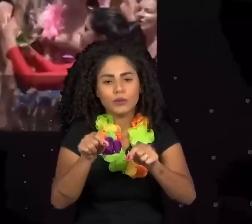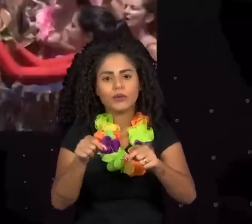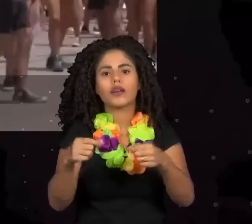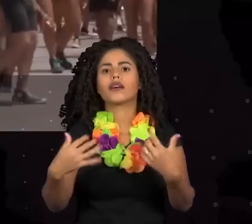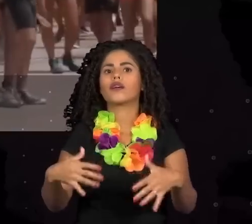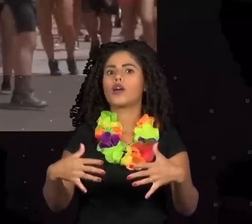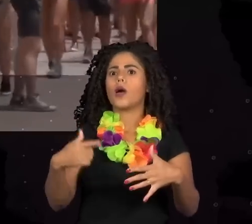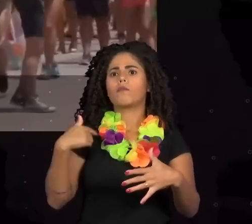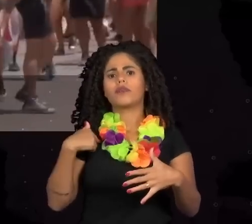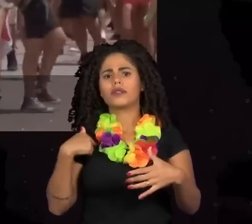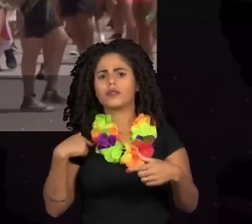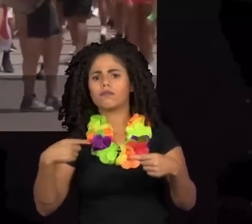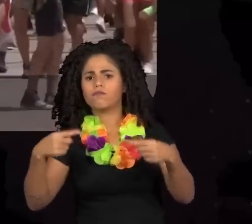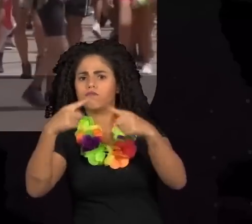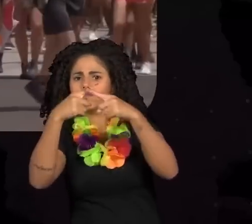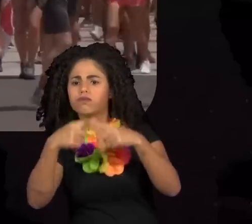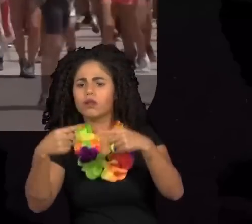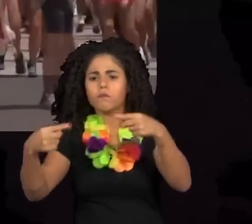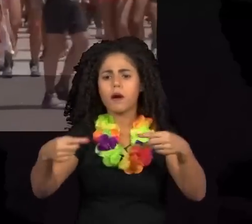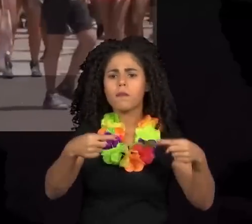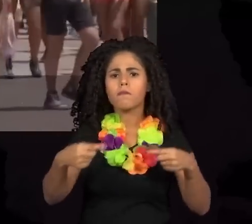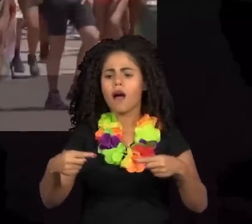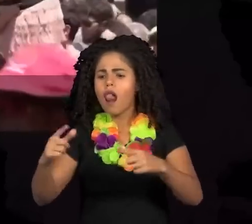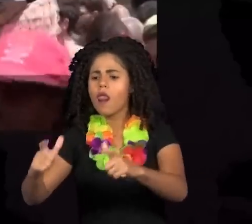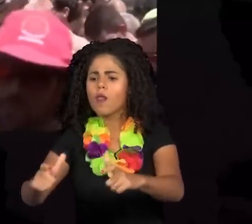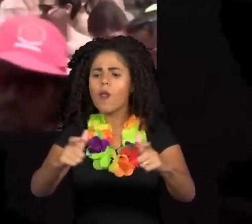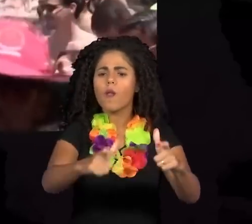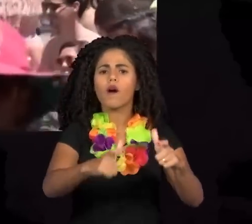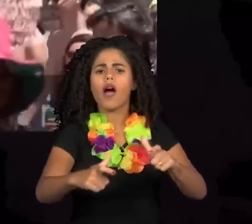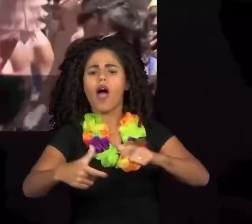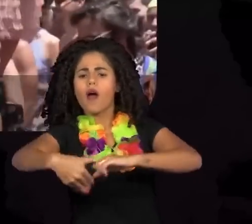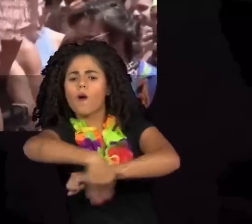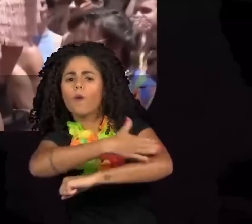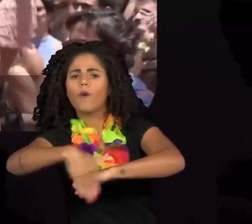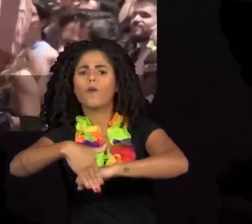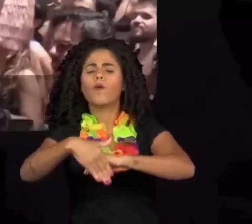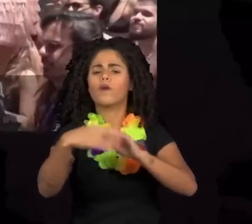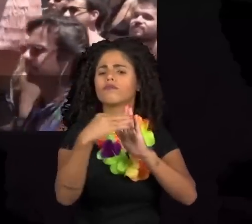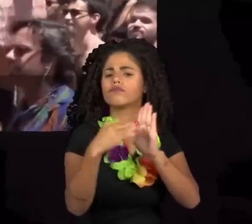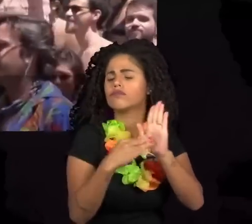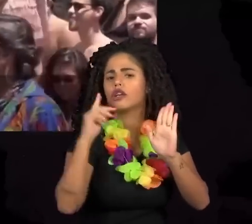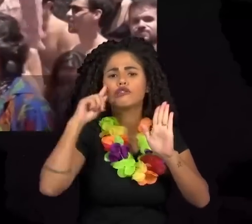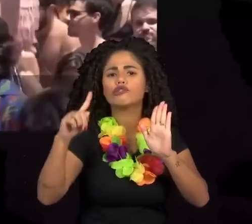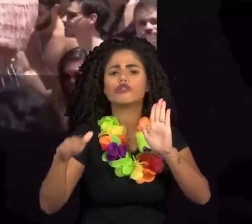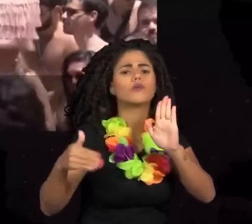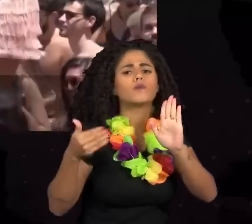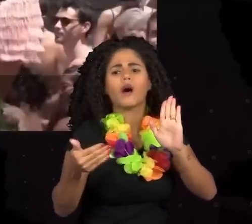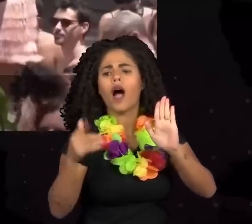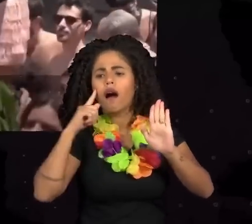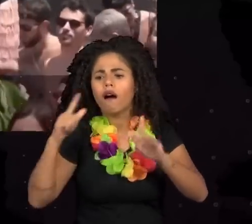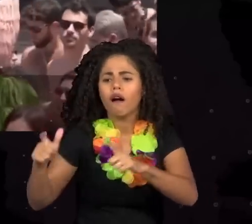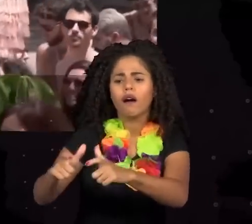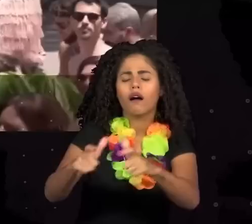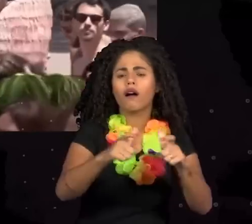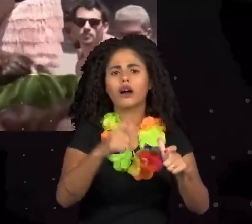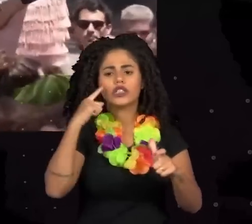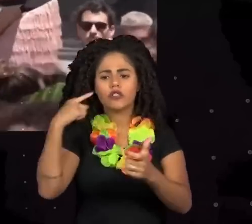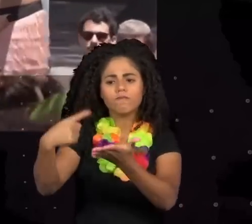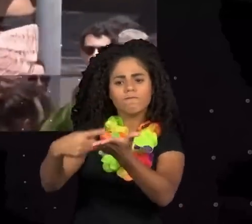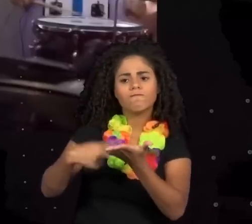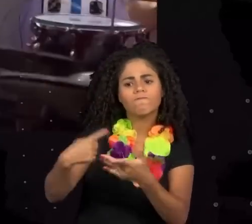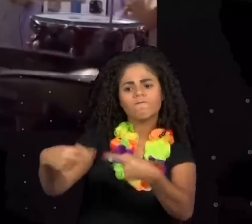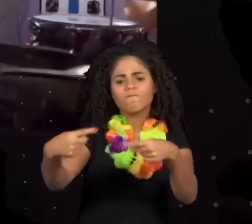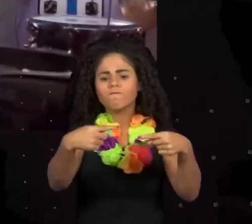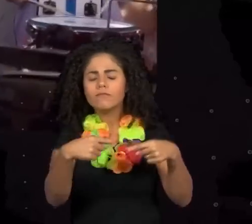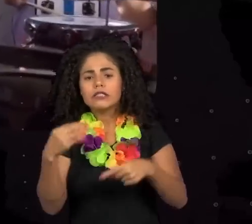certa disputa por locais, por trajetos, por datas. Isso é uma coisa que, de uns anos para cá, a gente tem tido que